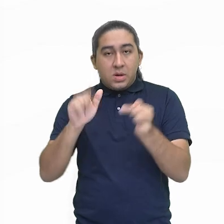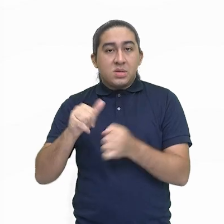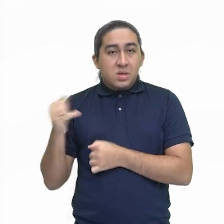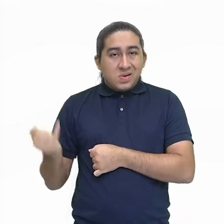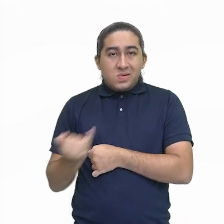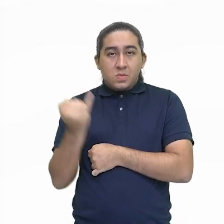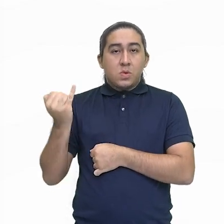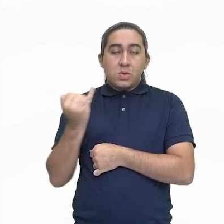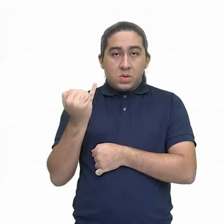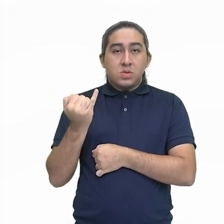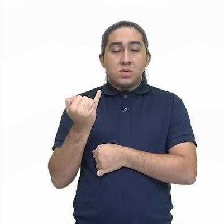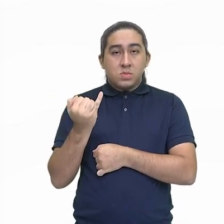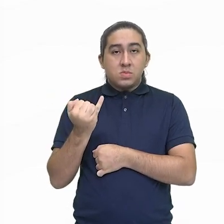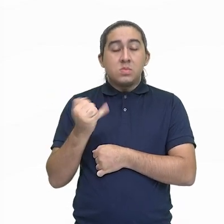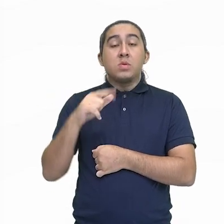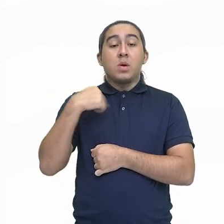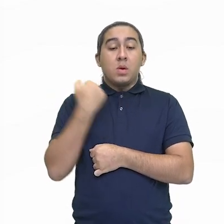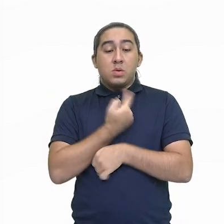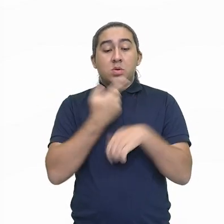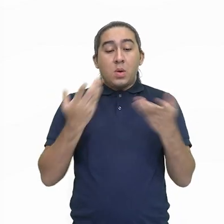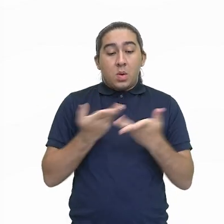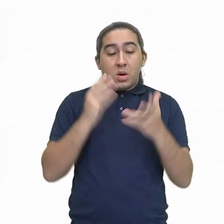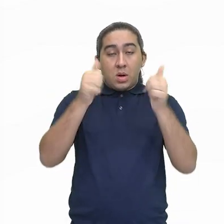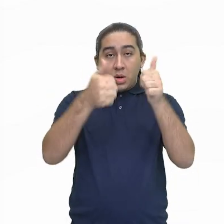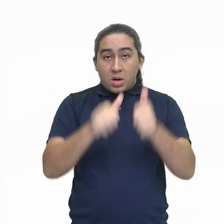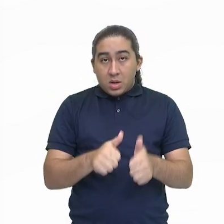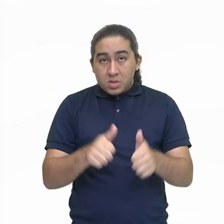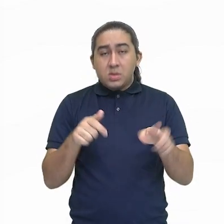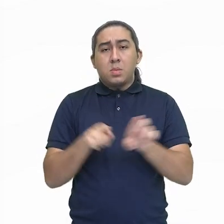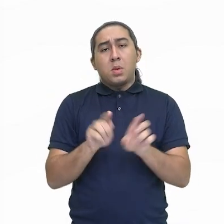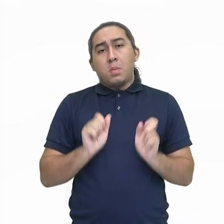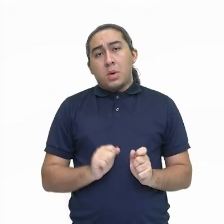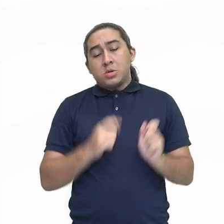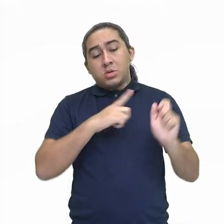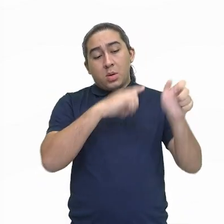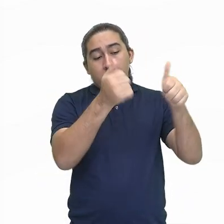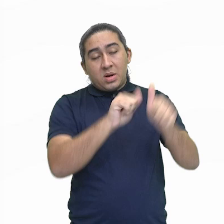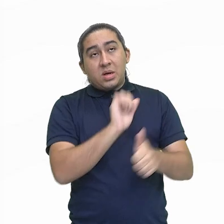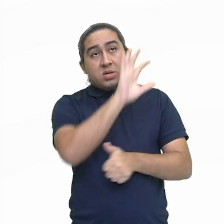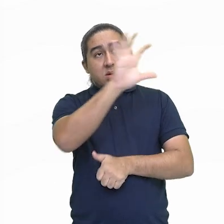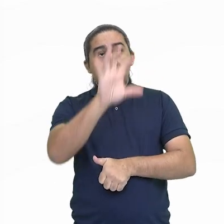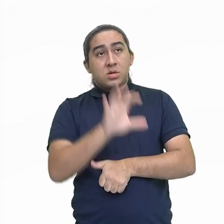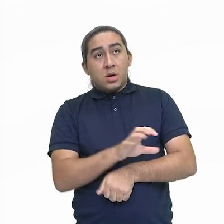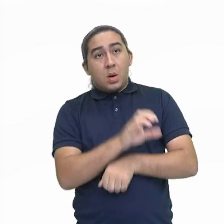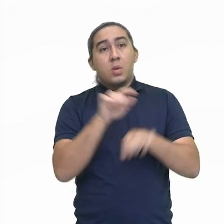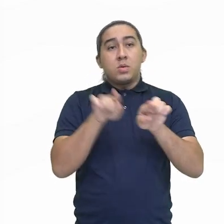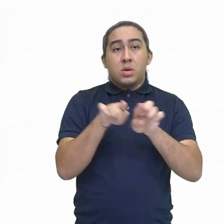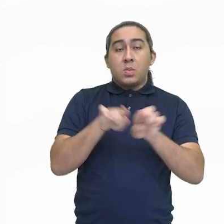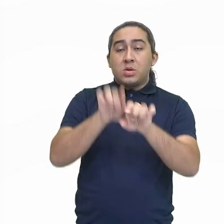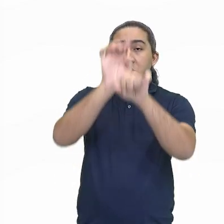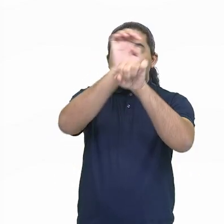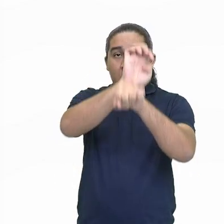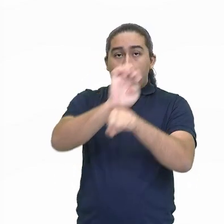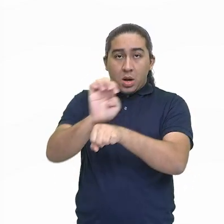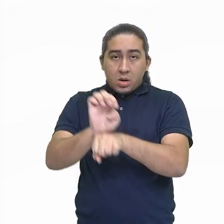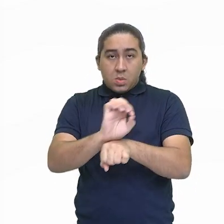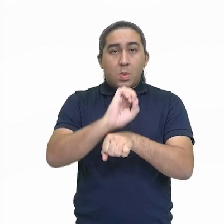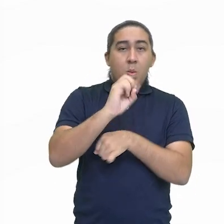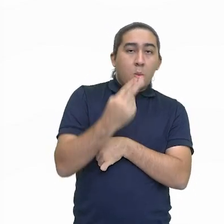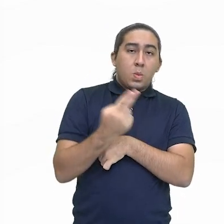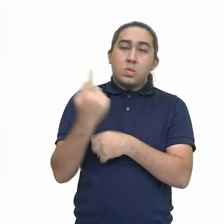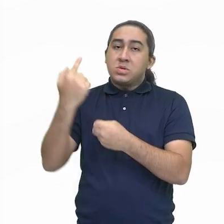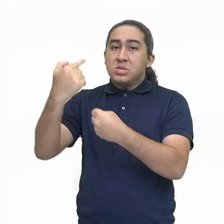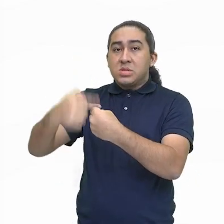né, onde a gente vai fazer essa análise, e aí eu posso fazer uma análise por regiões, por estados, por